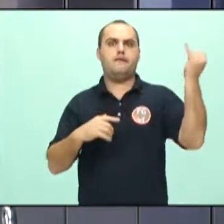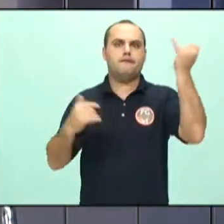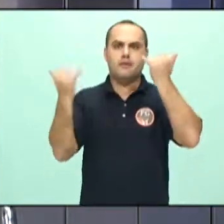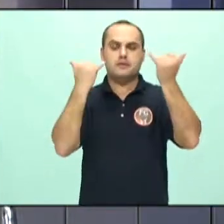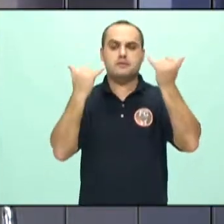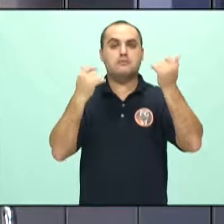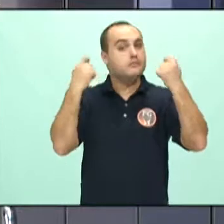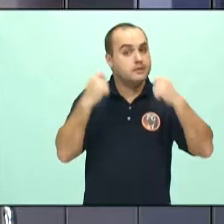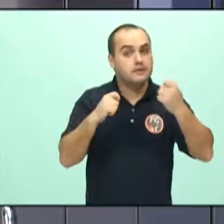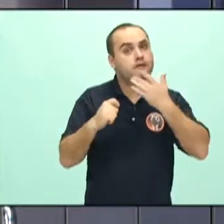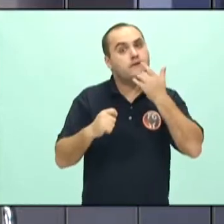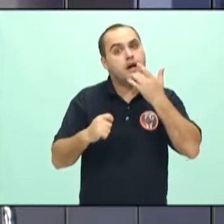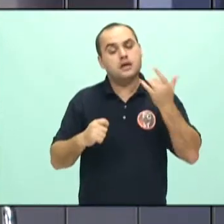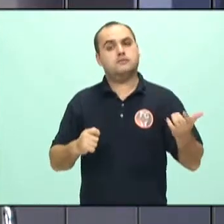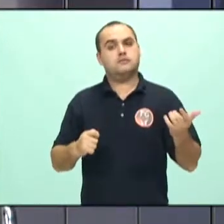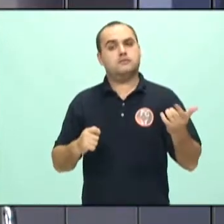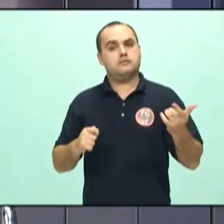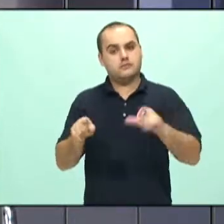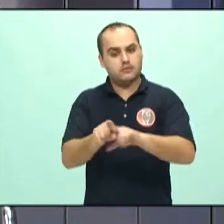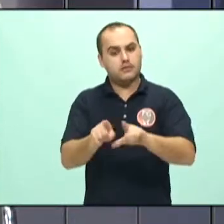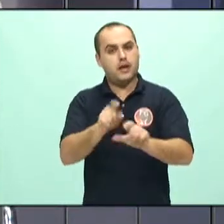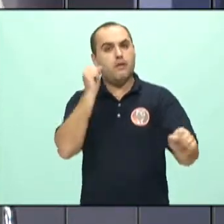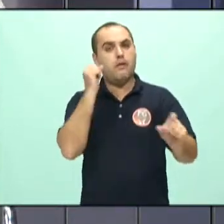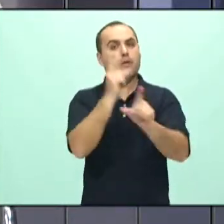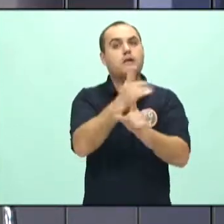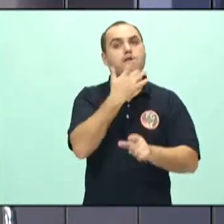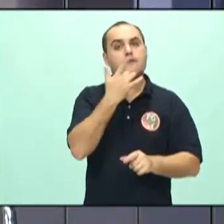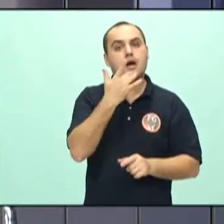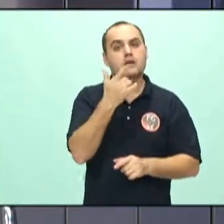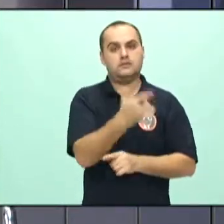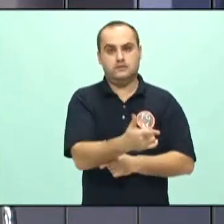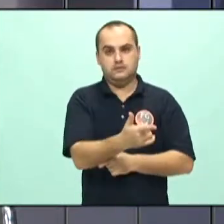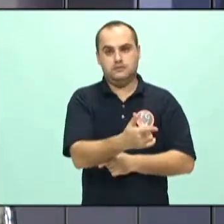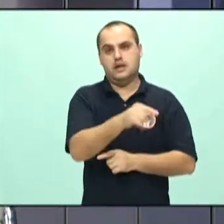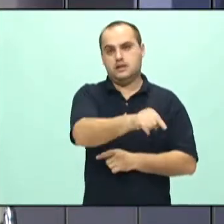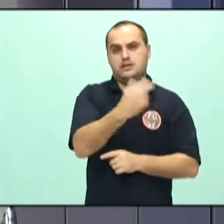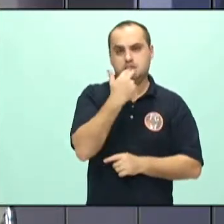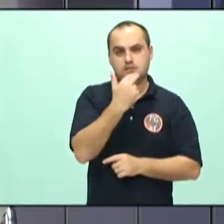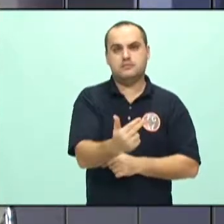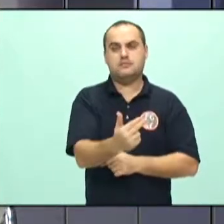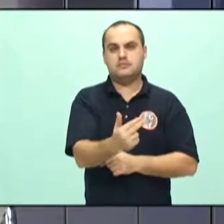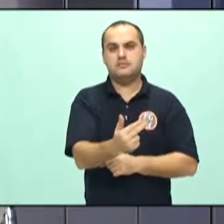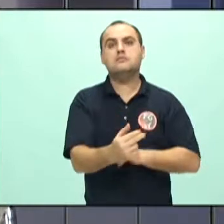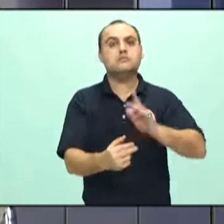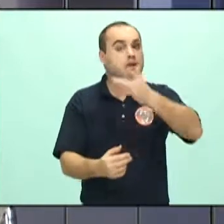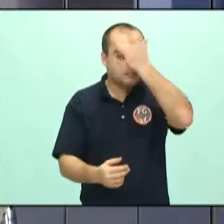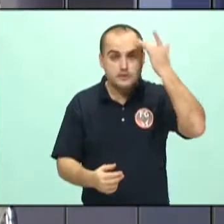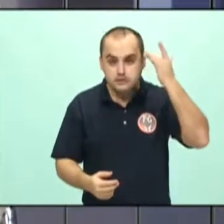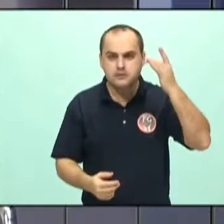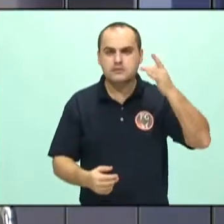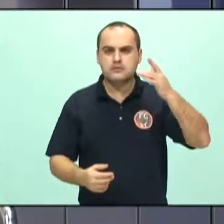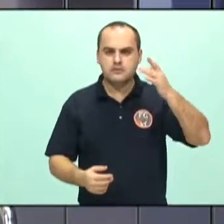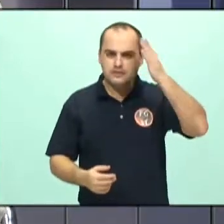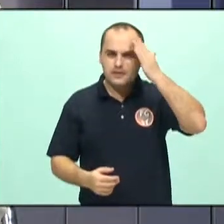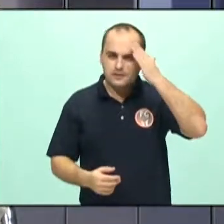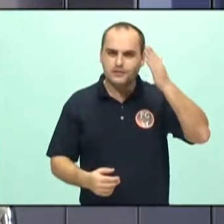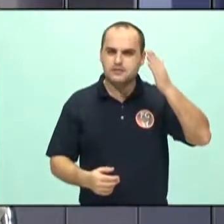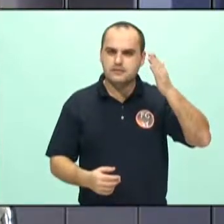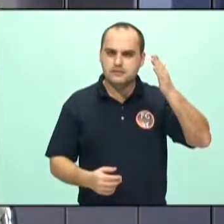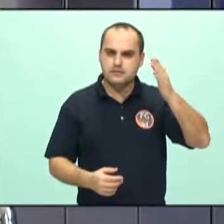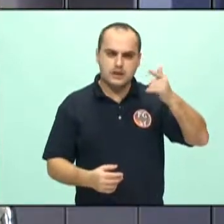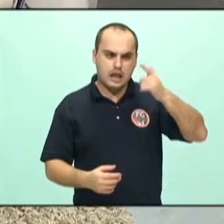o acesso. Essa informação tem que estar ali disponível de maneira facilitada para que as pessoas, principalmente as pessoas mais humildes, possam ter acesso